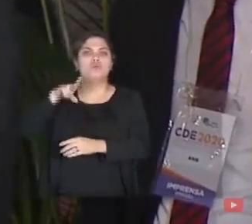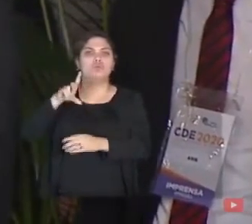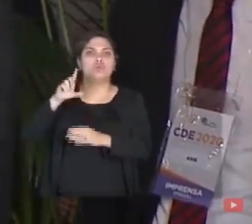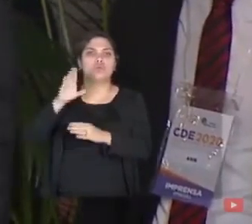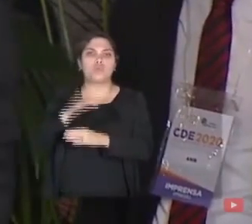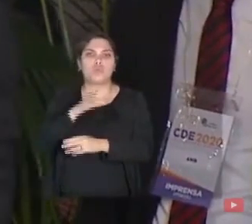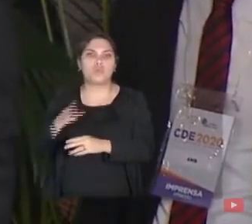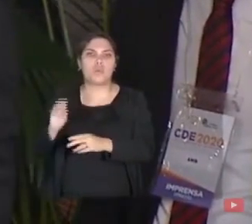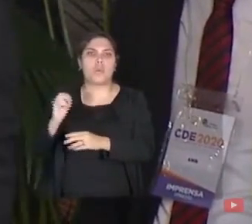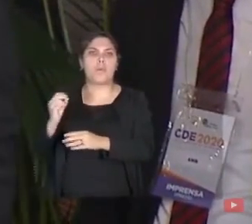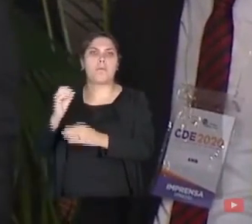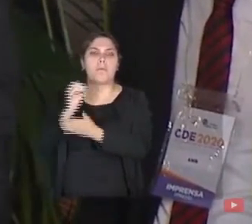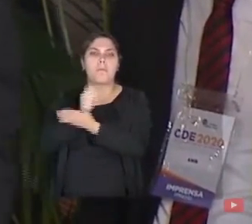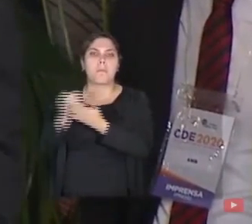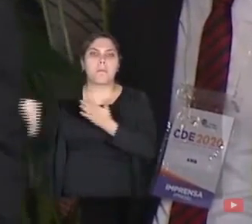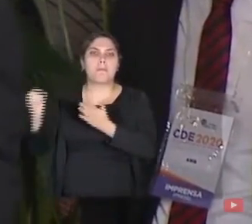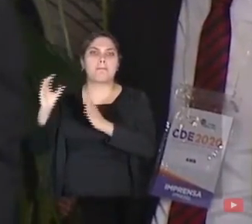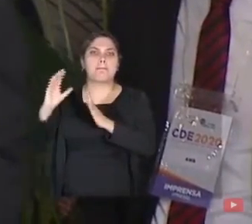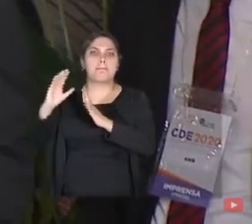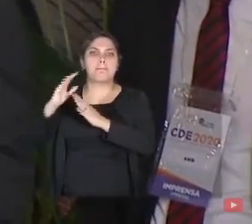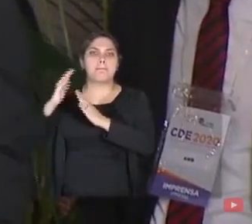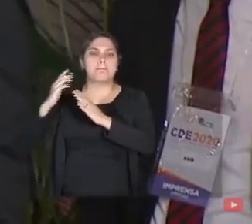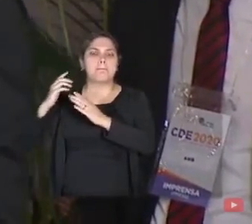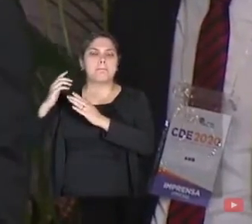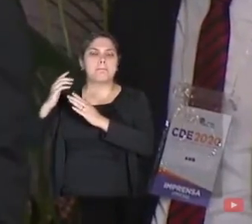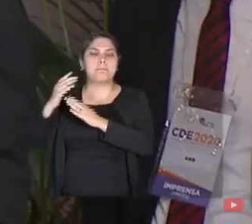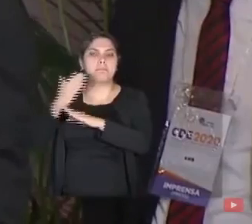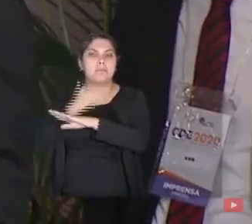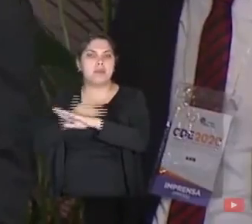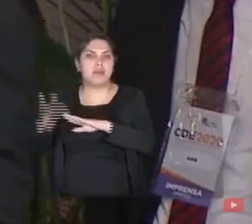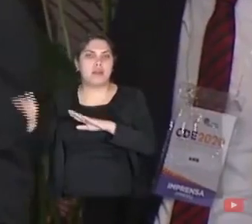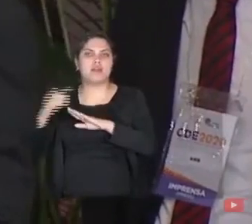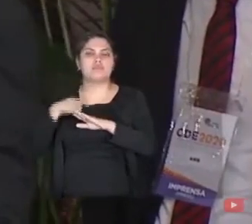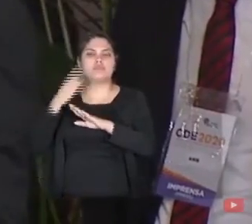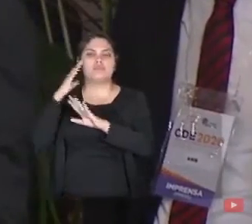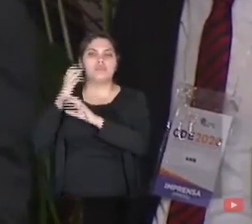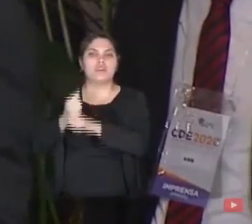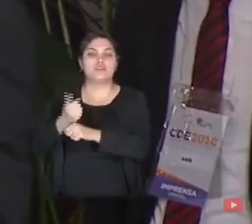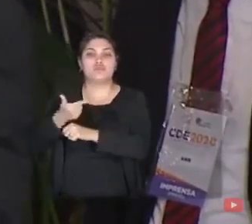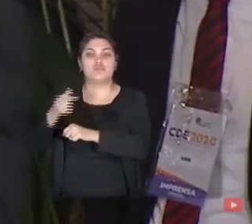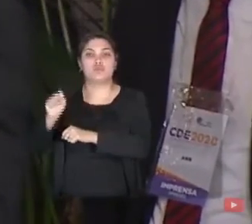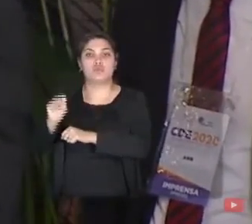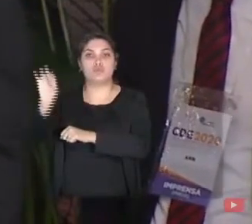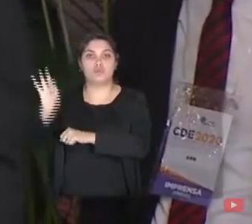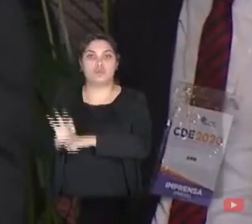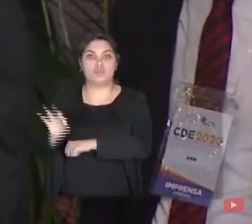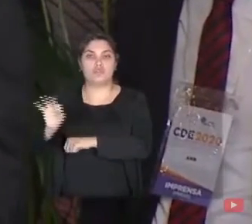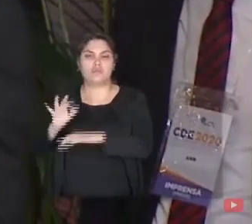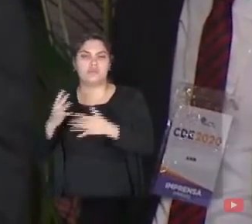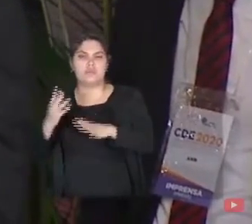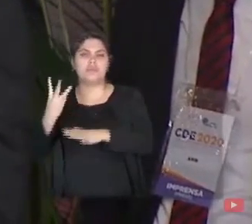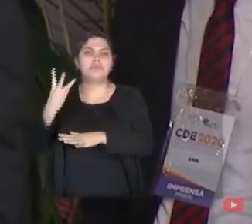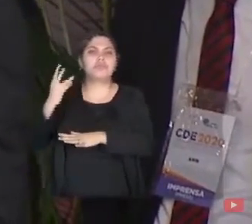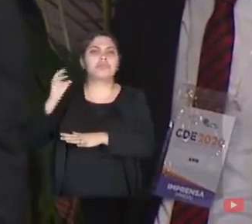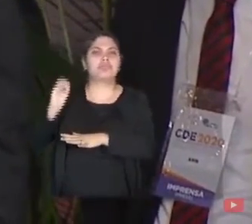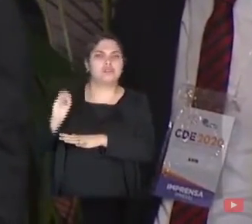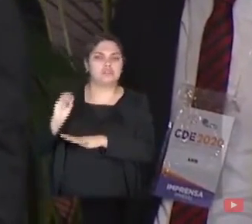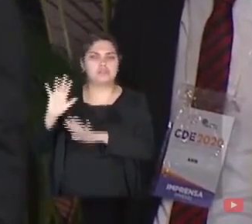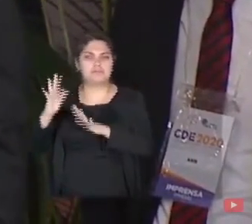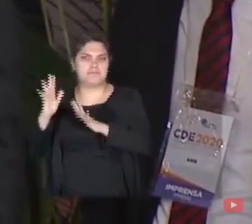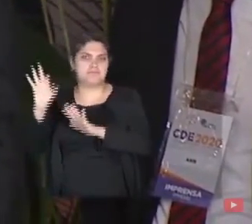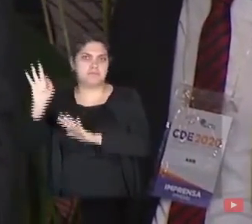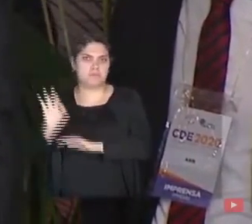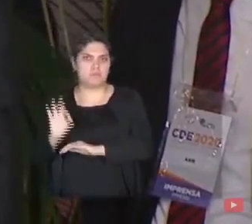porque nos últimos anos a média tem ficado entre 28%, né, e 30%, por